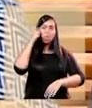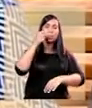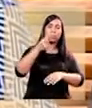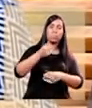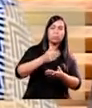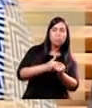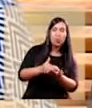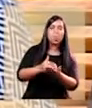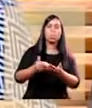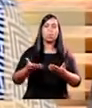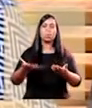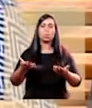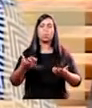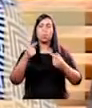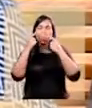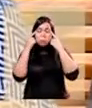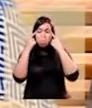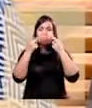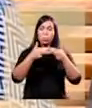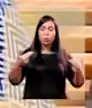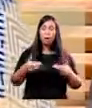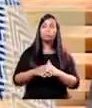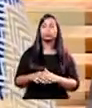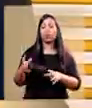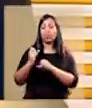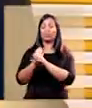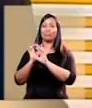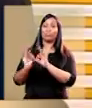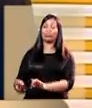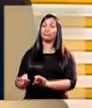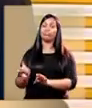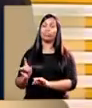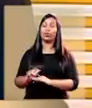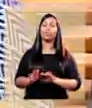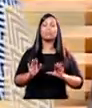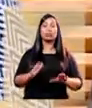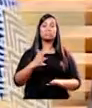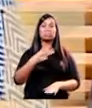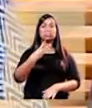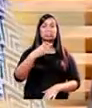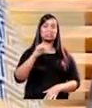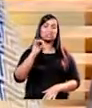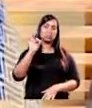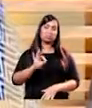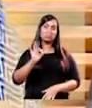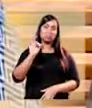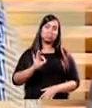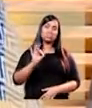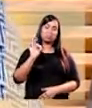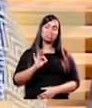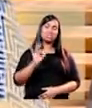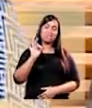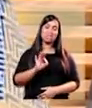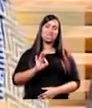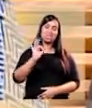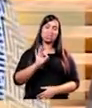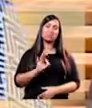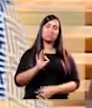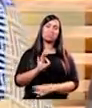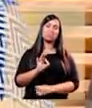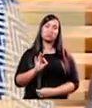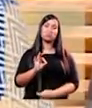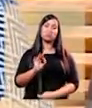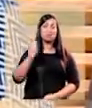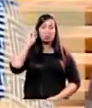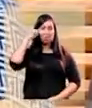nós temos, acredito, esse número eu não levantei precisamente, mas uns 30%, né, Júnior, que